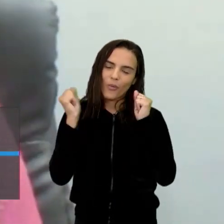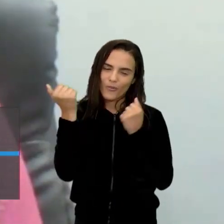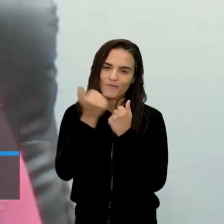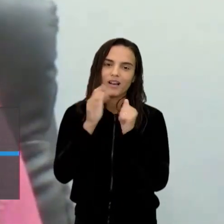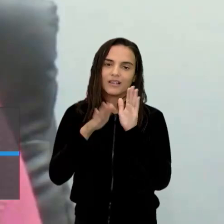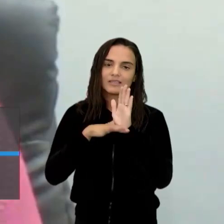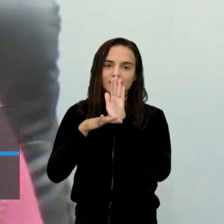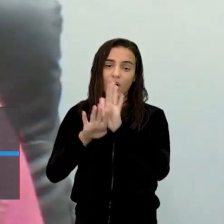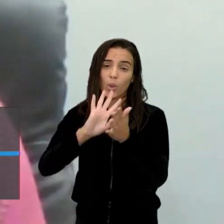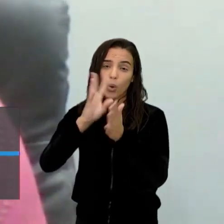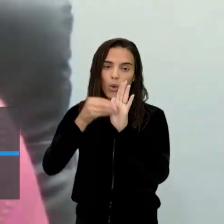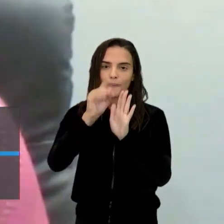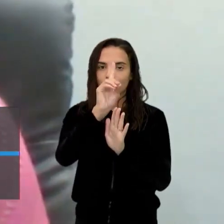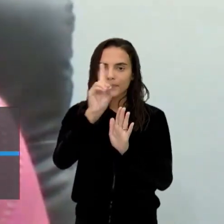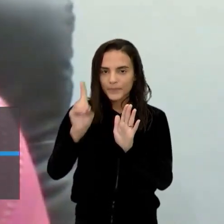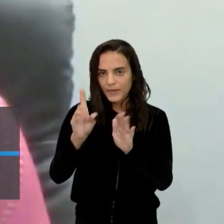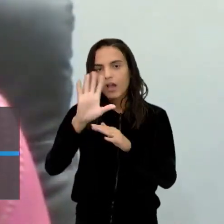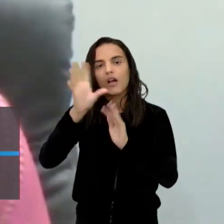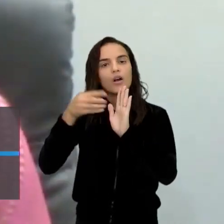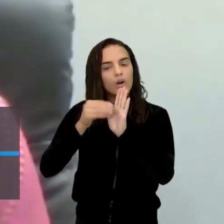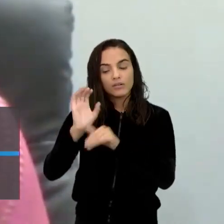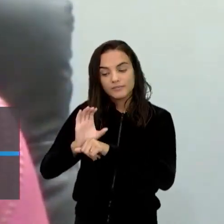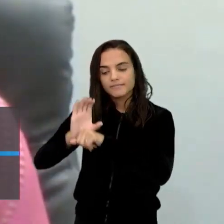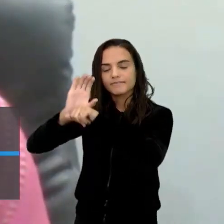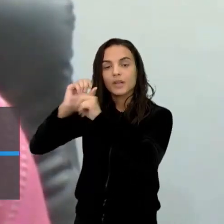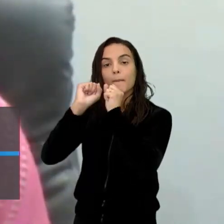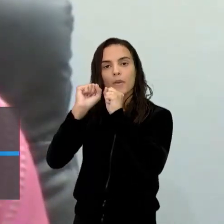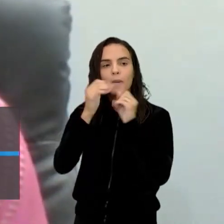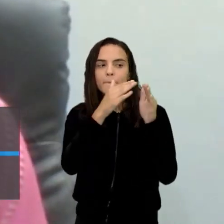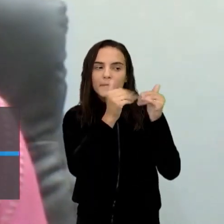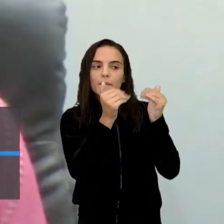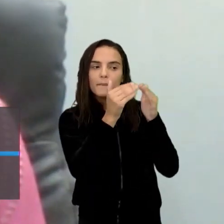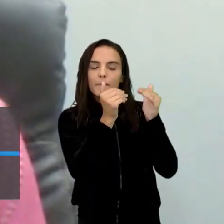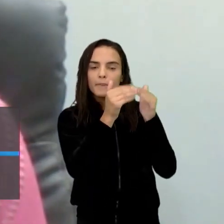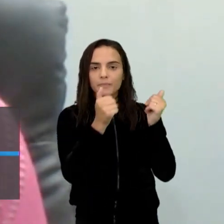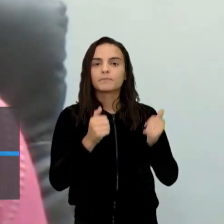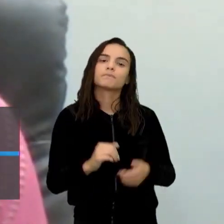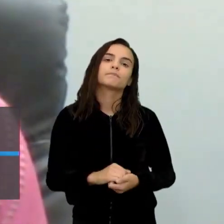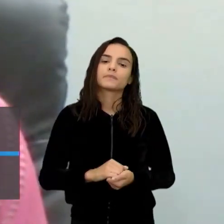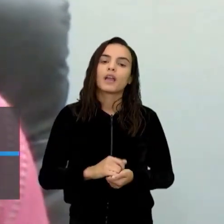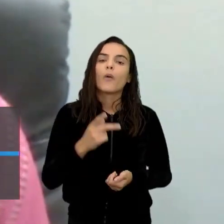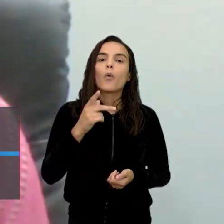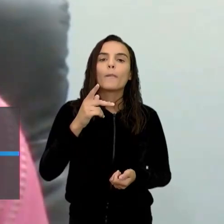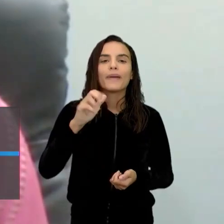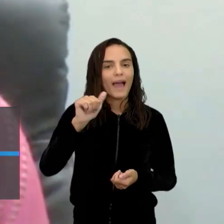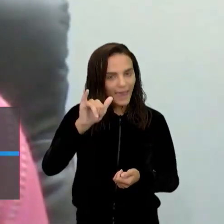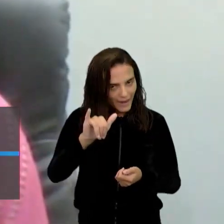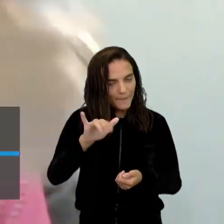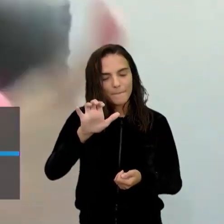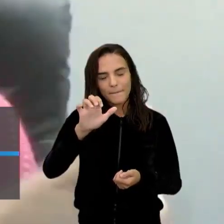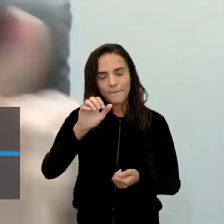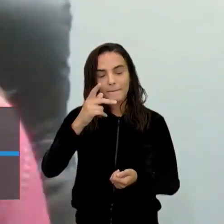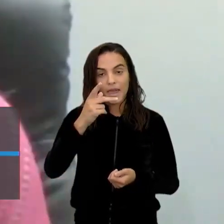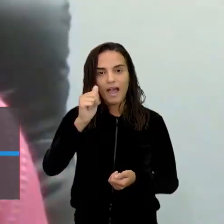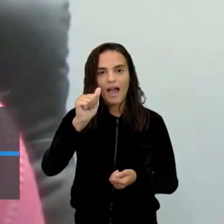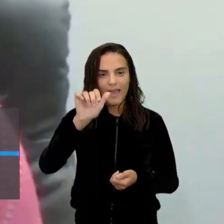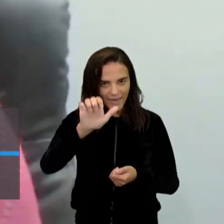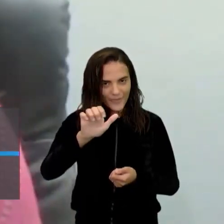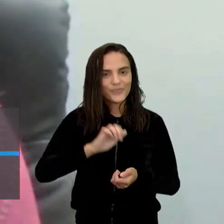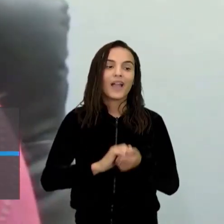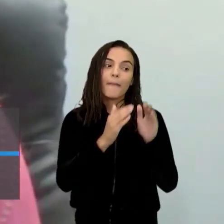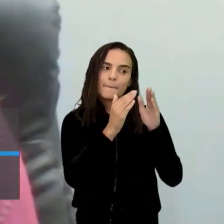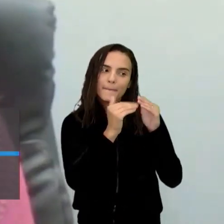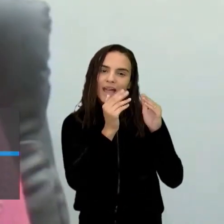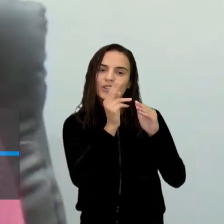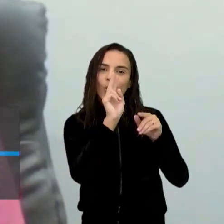todo diretor, toda coordenação pode estar solicitando ao PAE, e o PAE pede ao